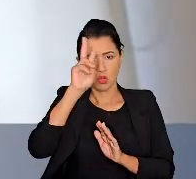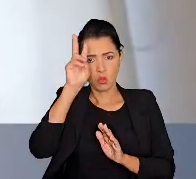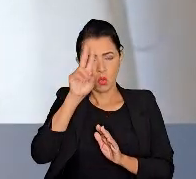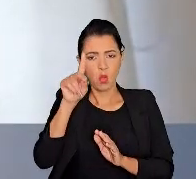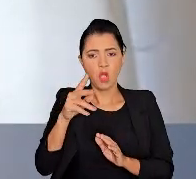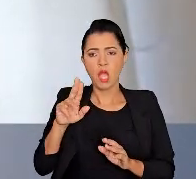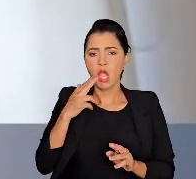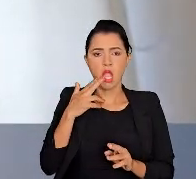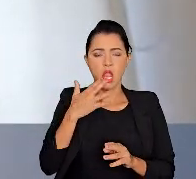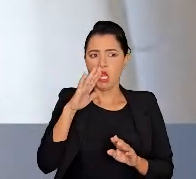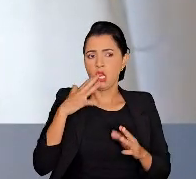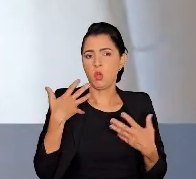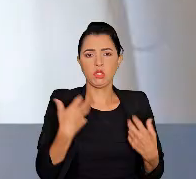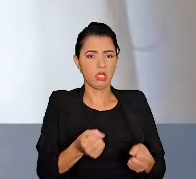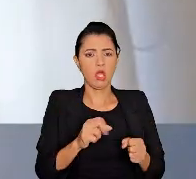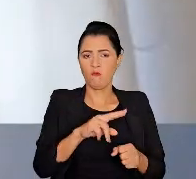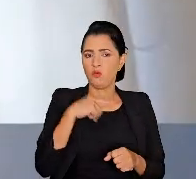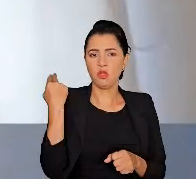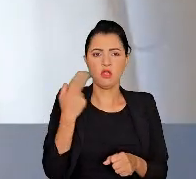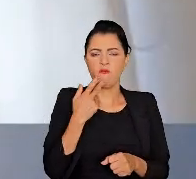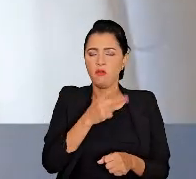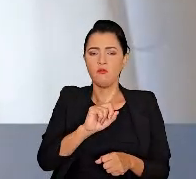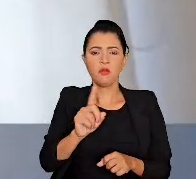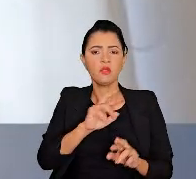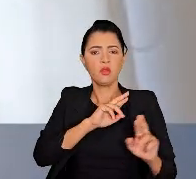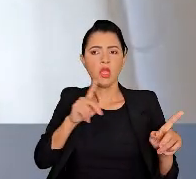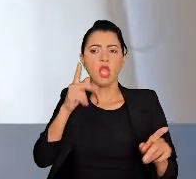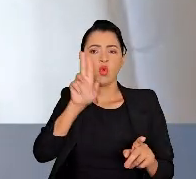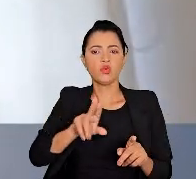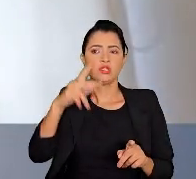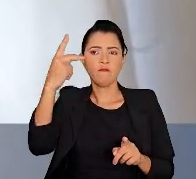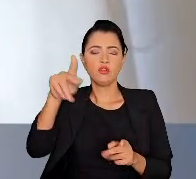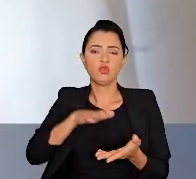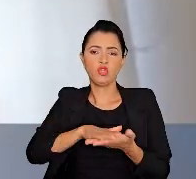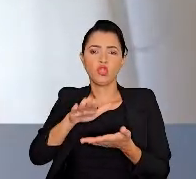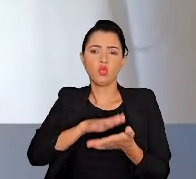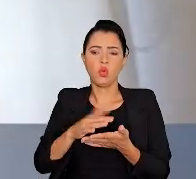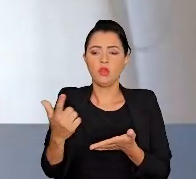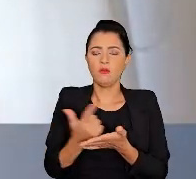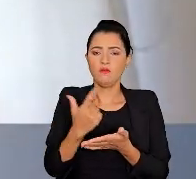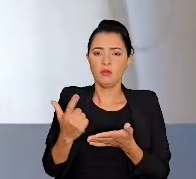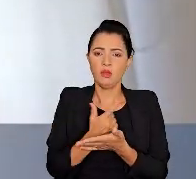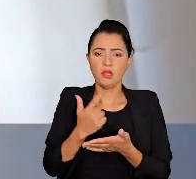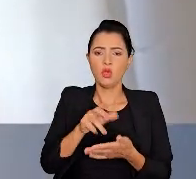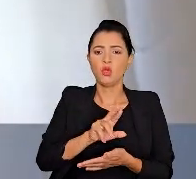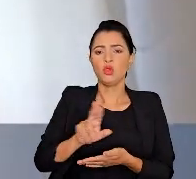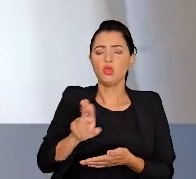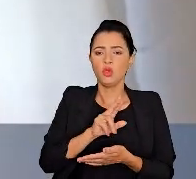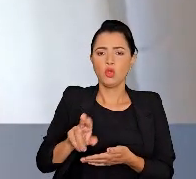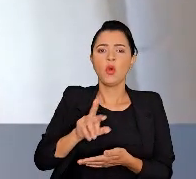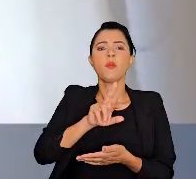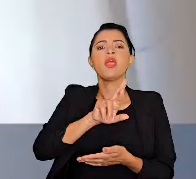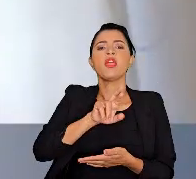o Holocausto e utilizava a sua editora e livraria, chamada apropriadamente Revisão,